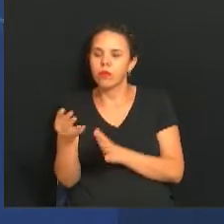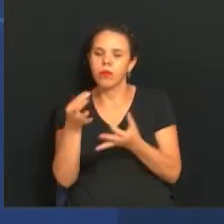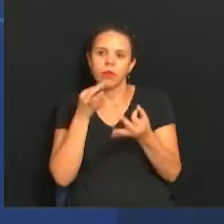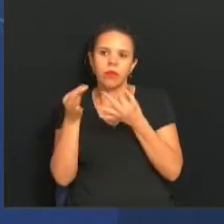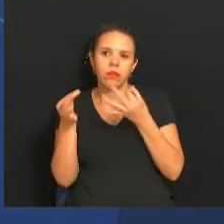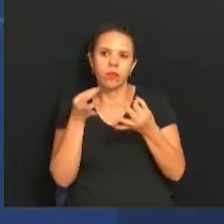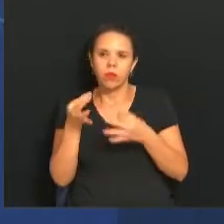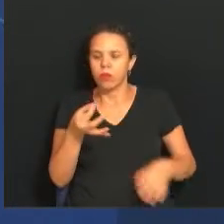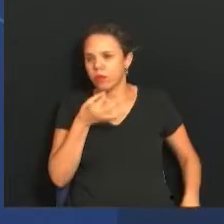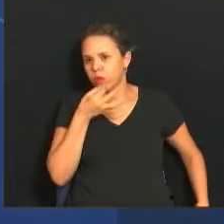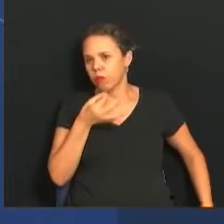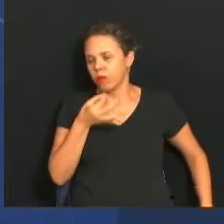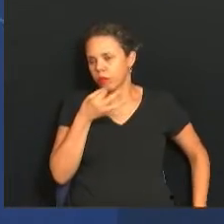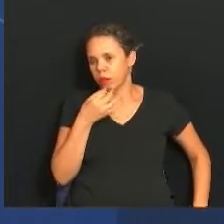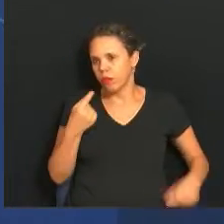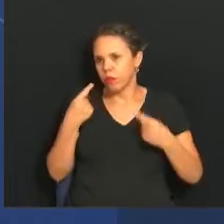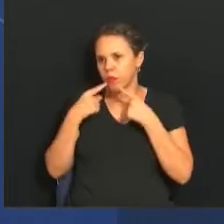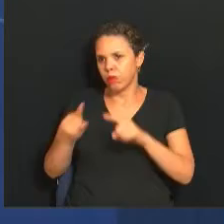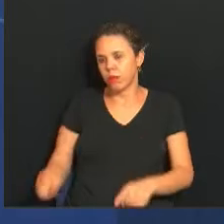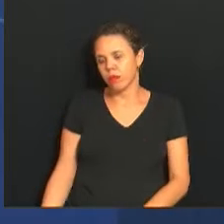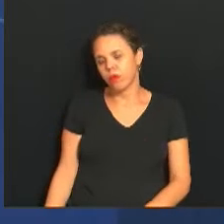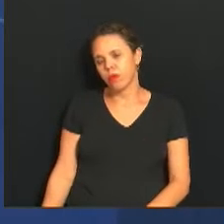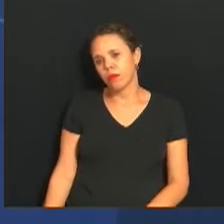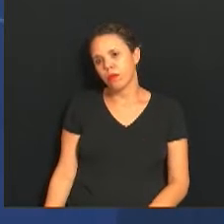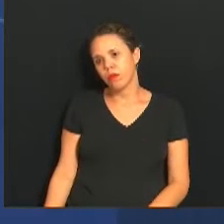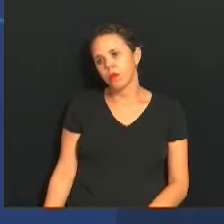sugestões, reclamações e elogios.